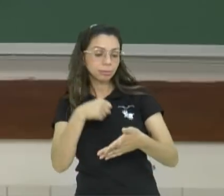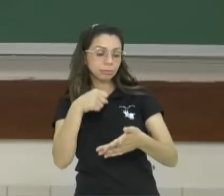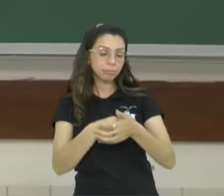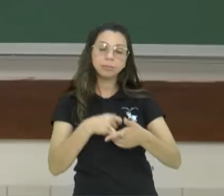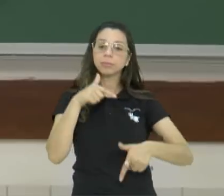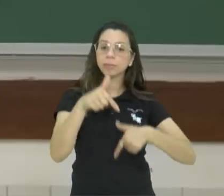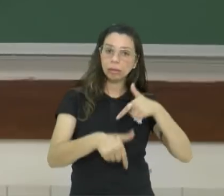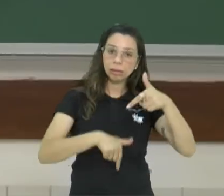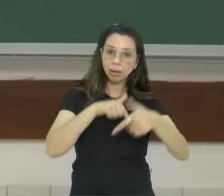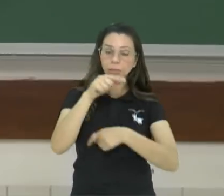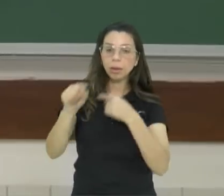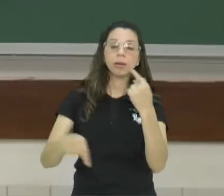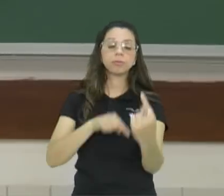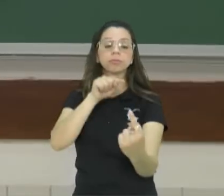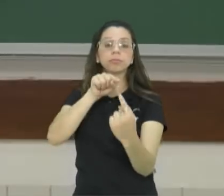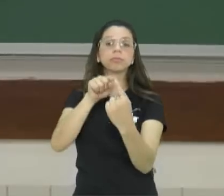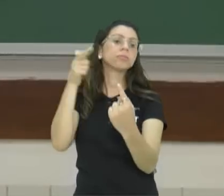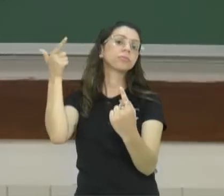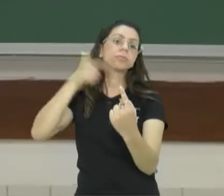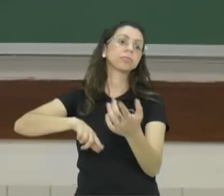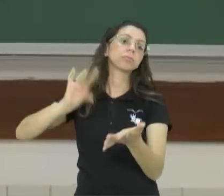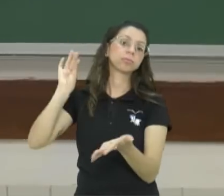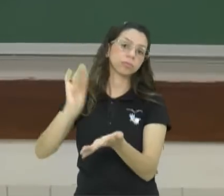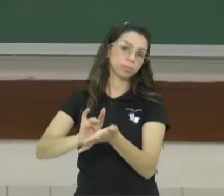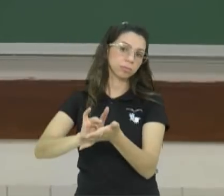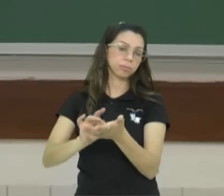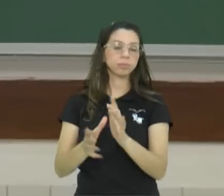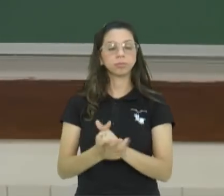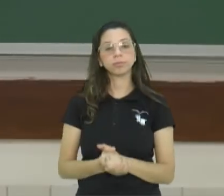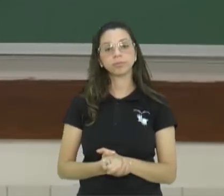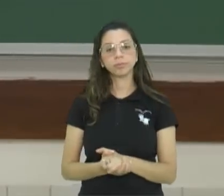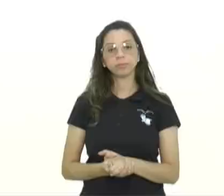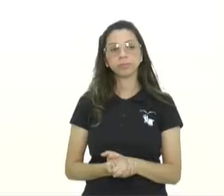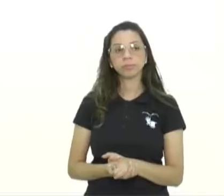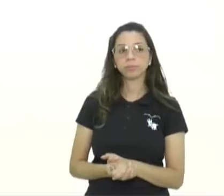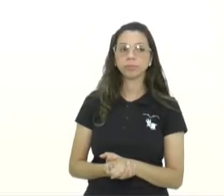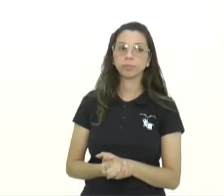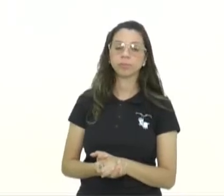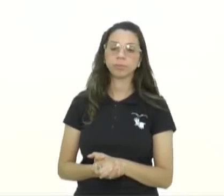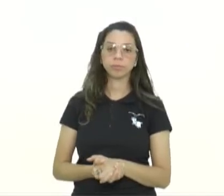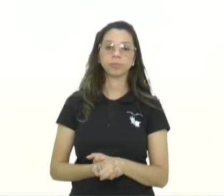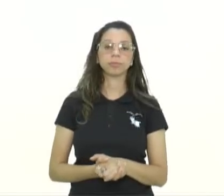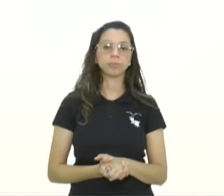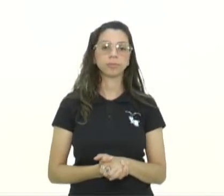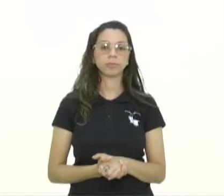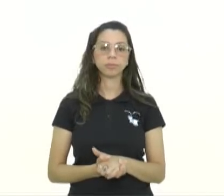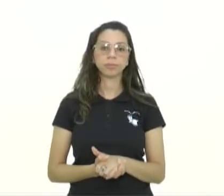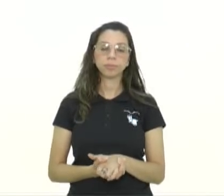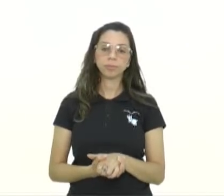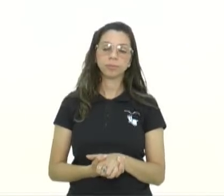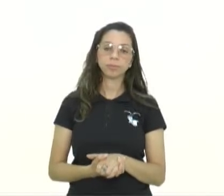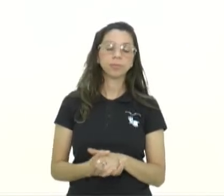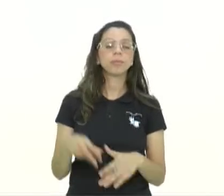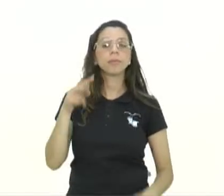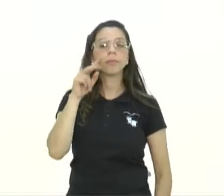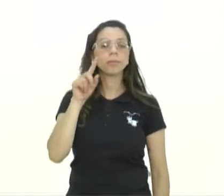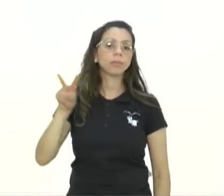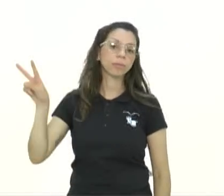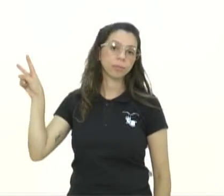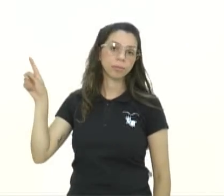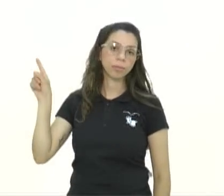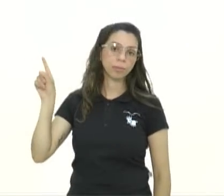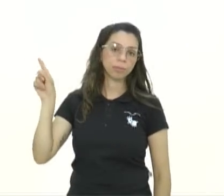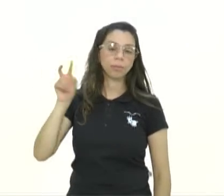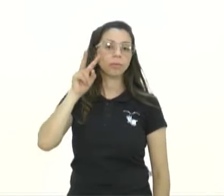para conseguir chegar nesse objetivo. Let's go! Do you know who is he? Olhem lá a imagem.